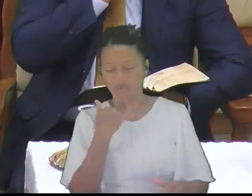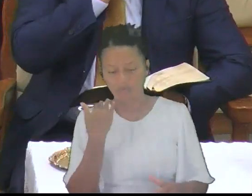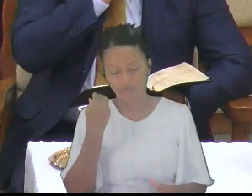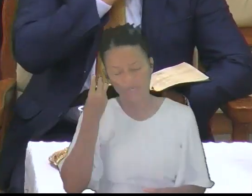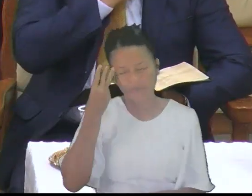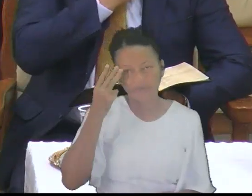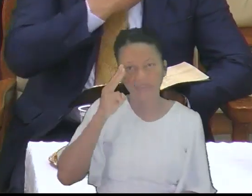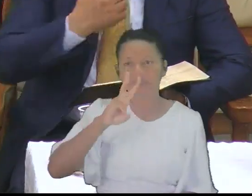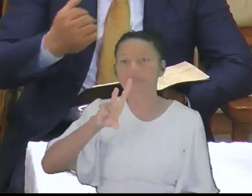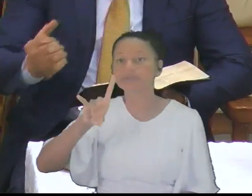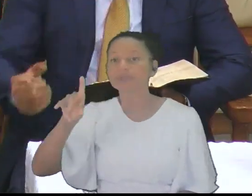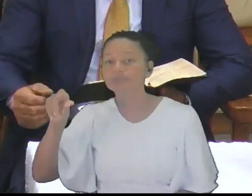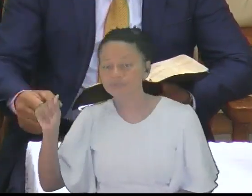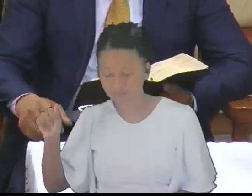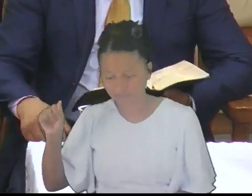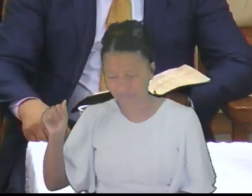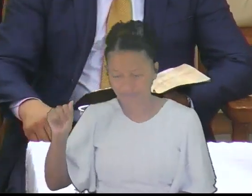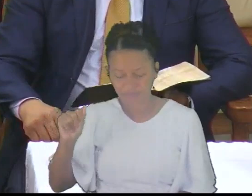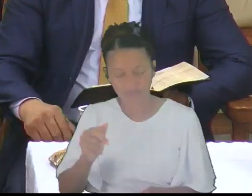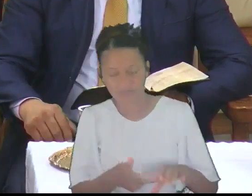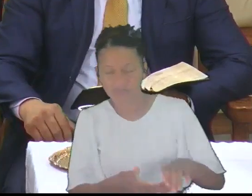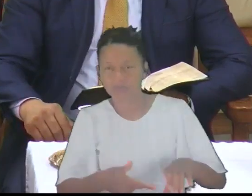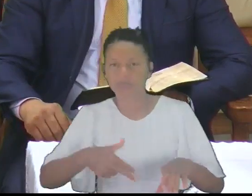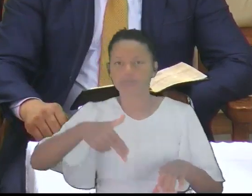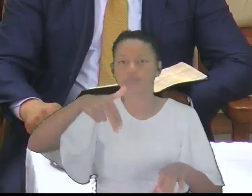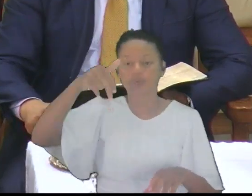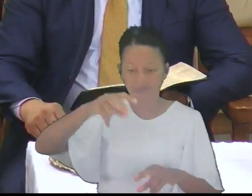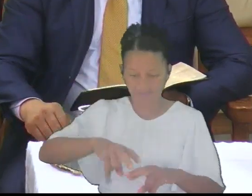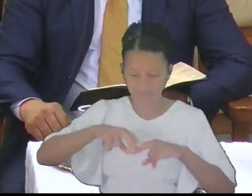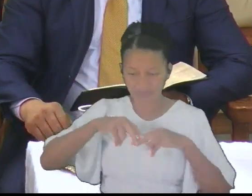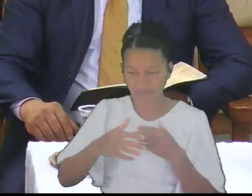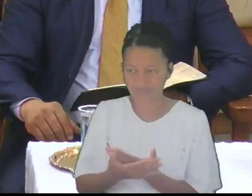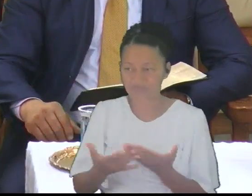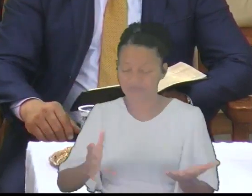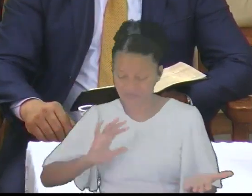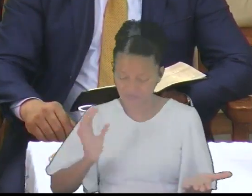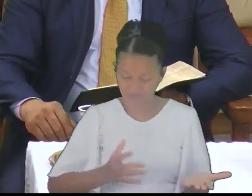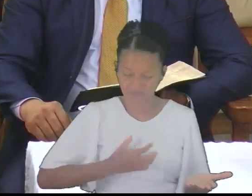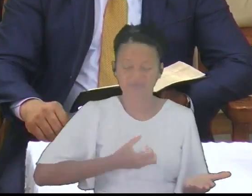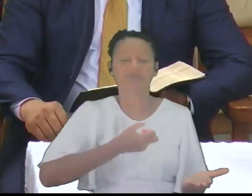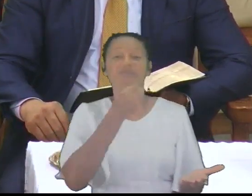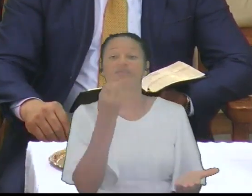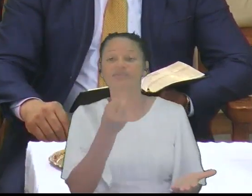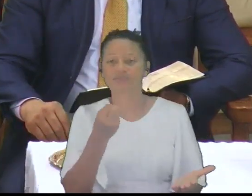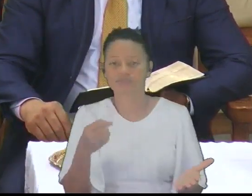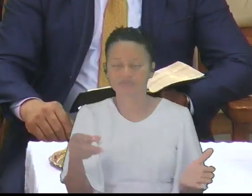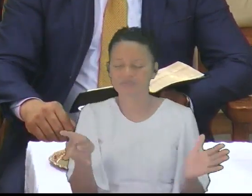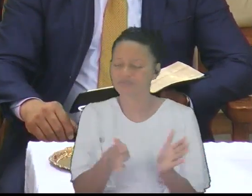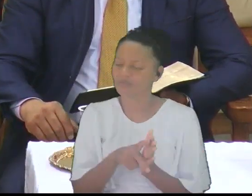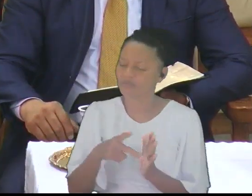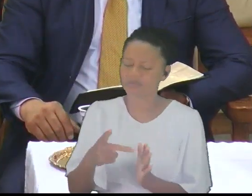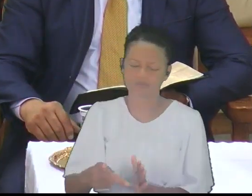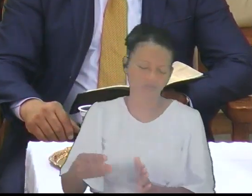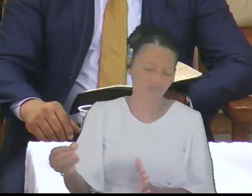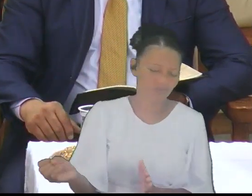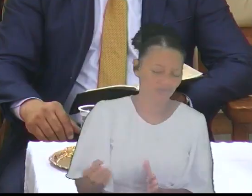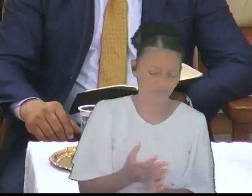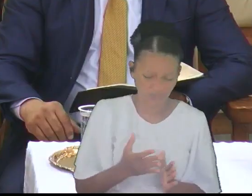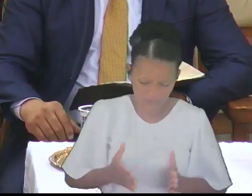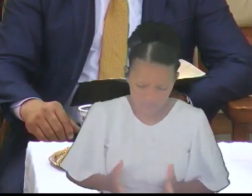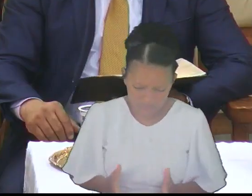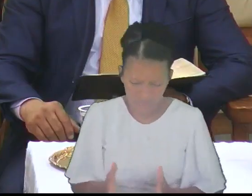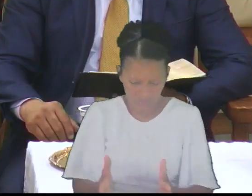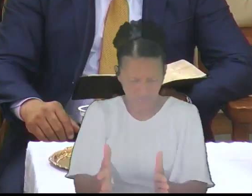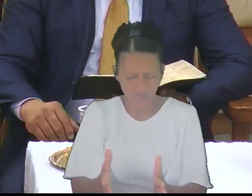o que aconteceu, meus amados irmãos? Ressuscitou. Por isso que a salvação é por um novo e